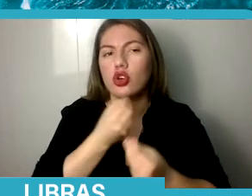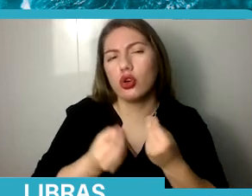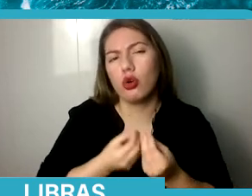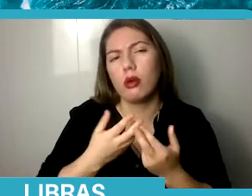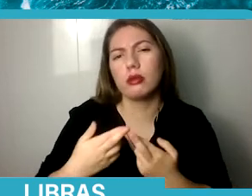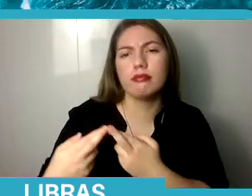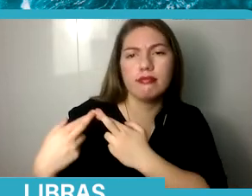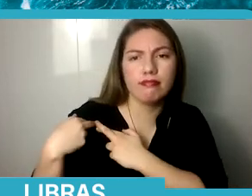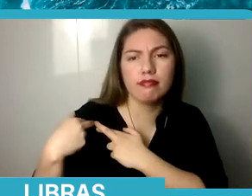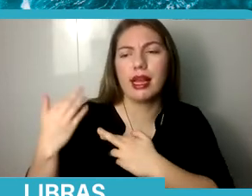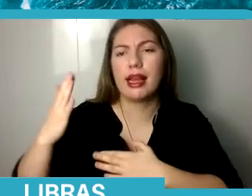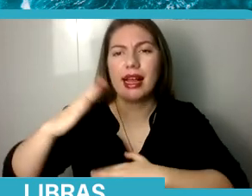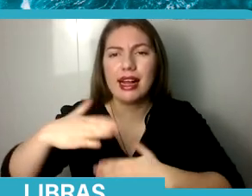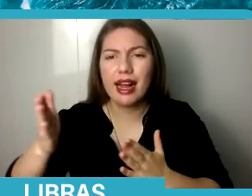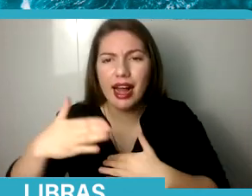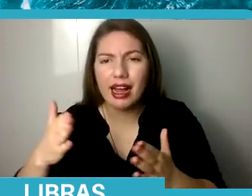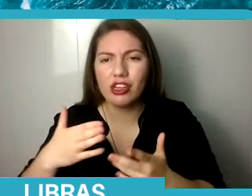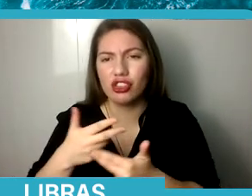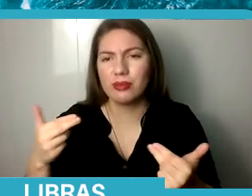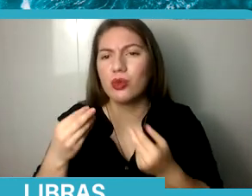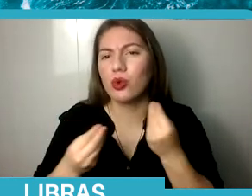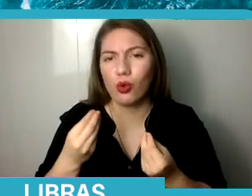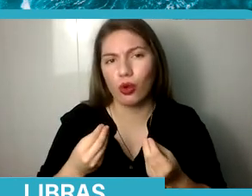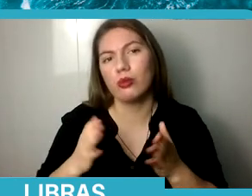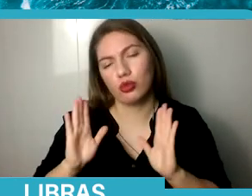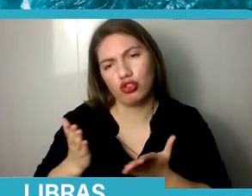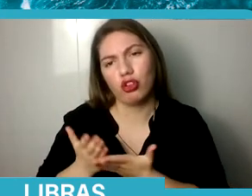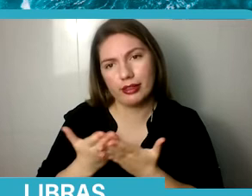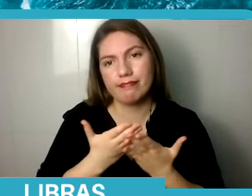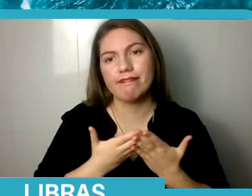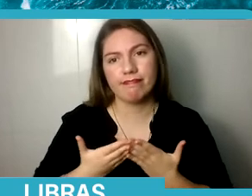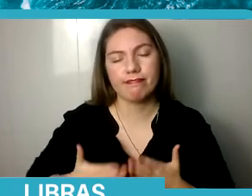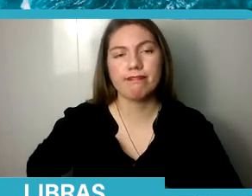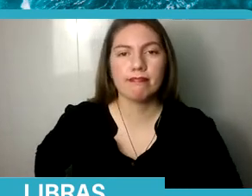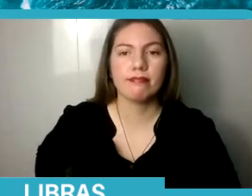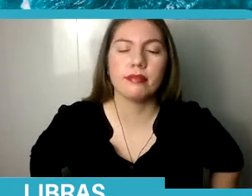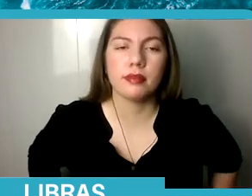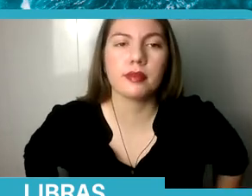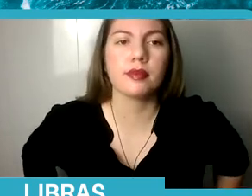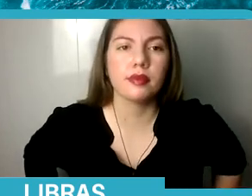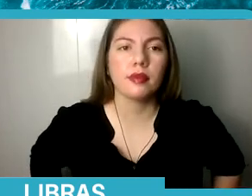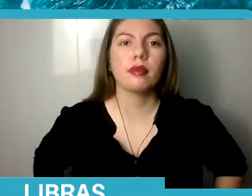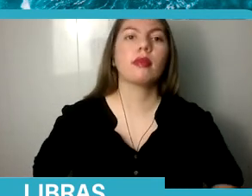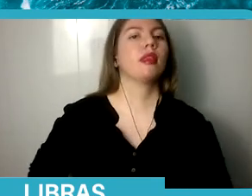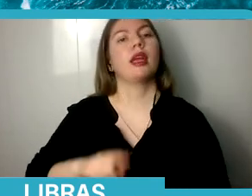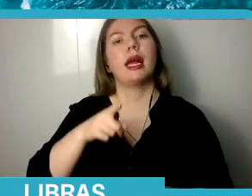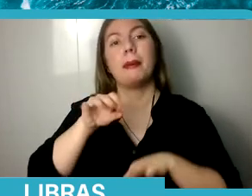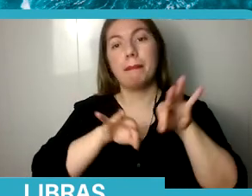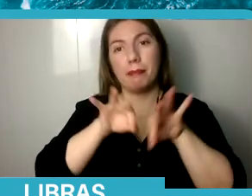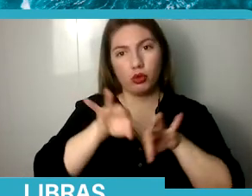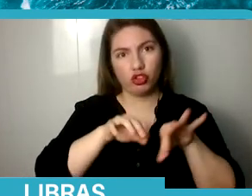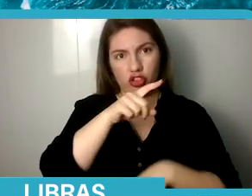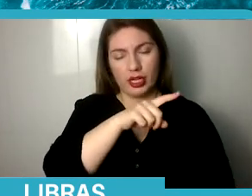que a gente gera pode passar por favor bom então tem esse Projeto Oceano e